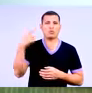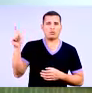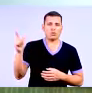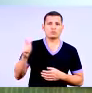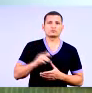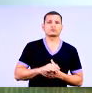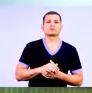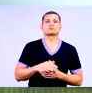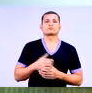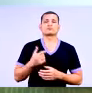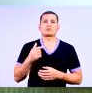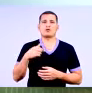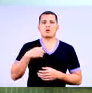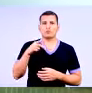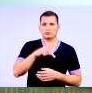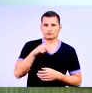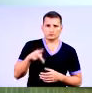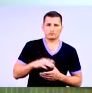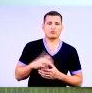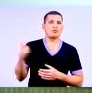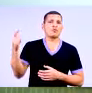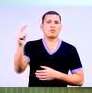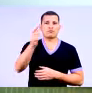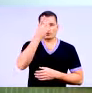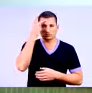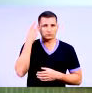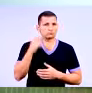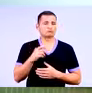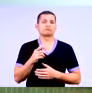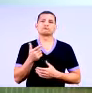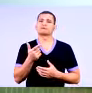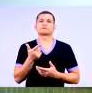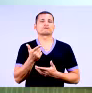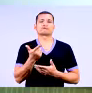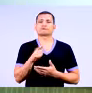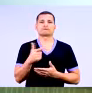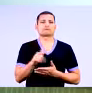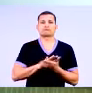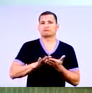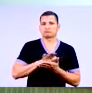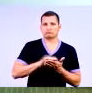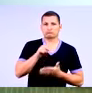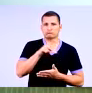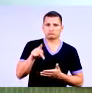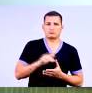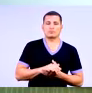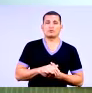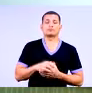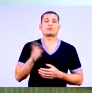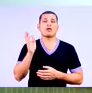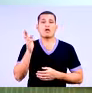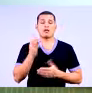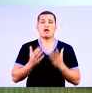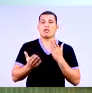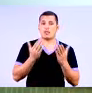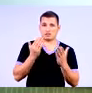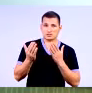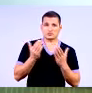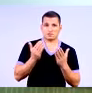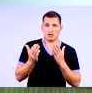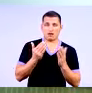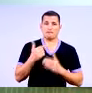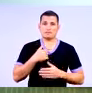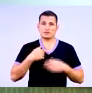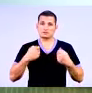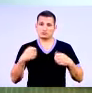né? Eu sou professora e outras pessoas não são. Então, quem for analisar as minhas necessidades, tem que